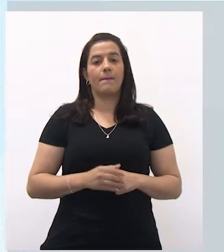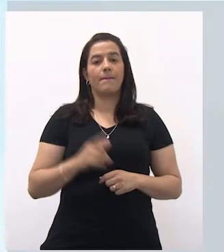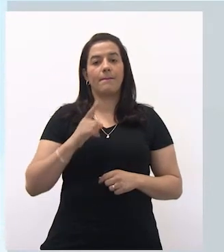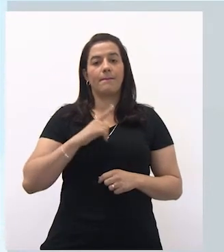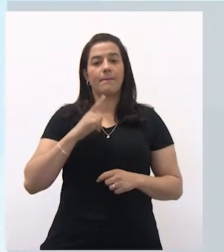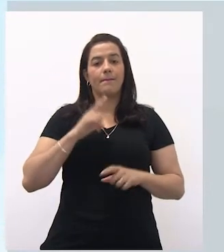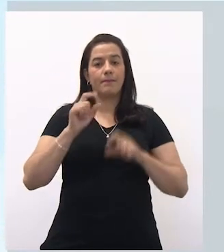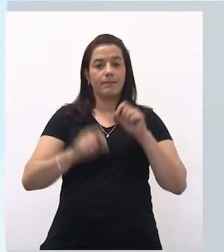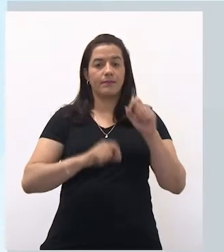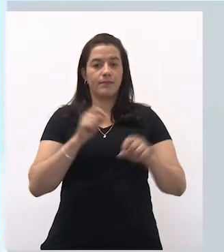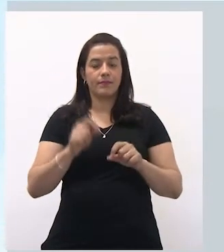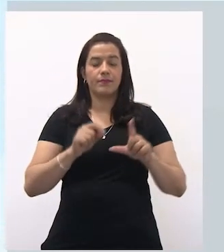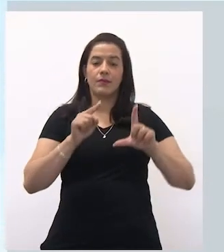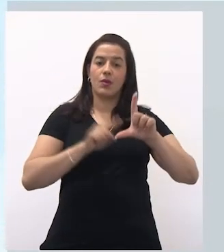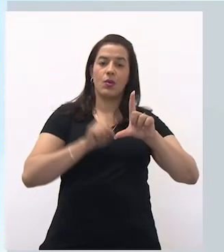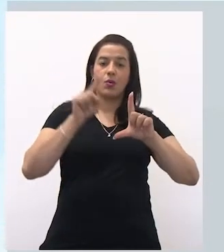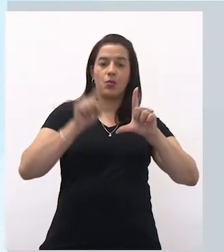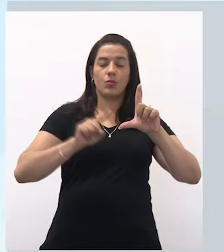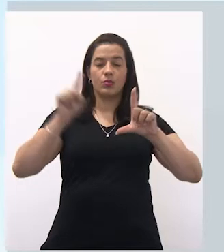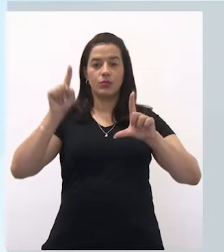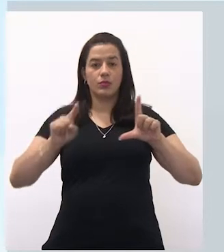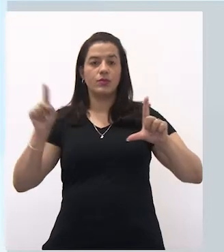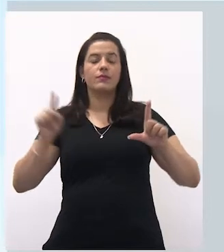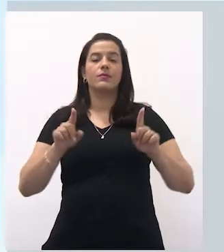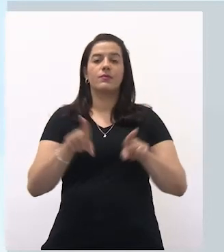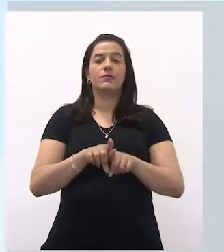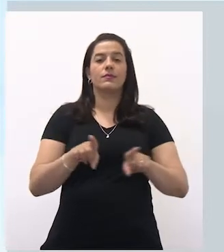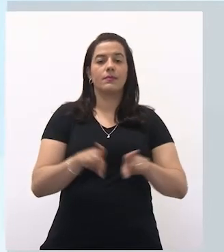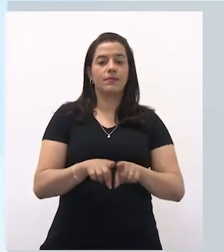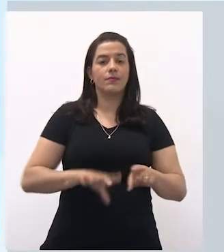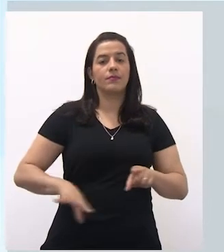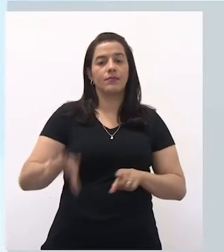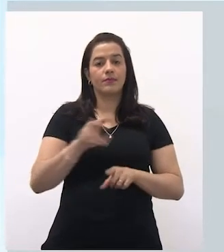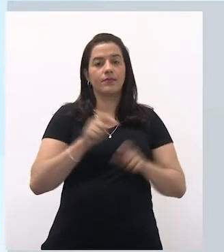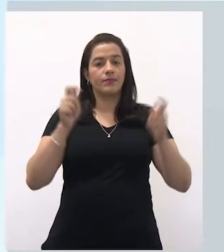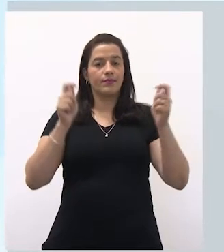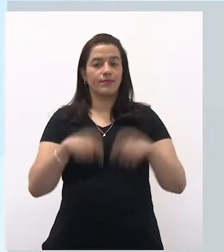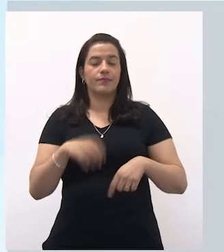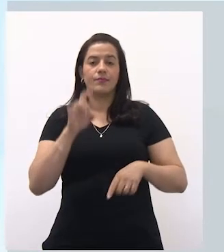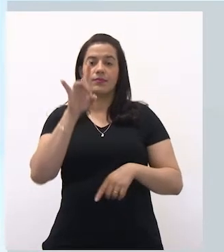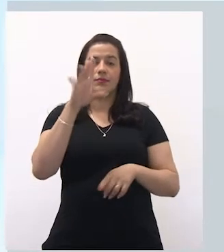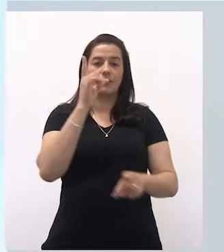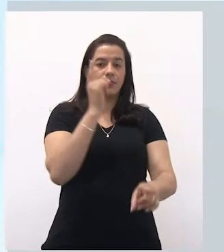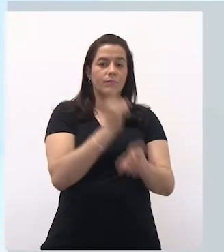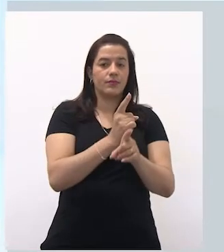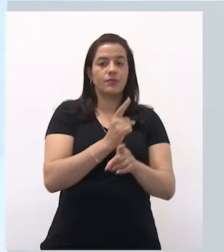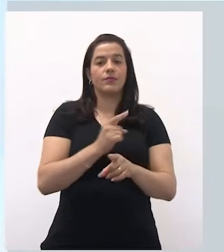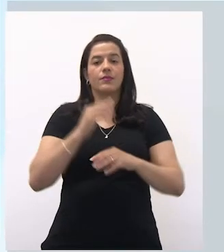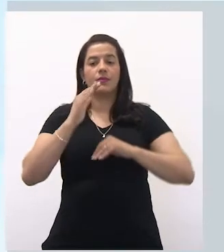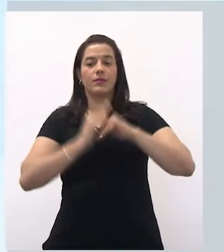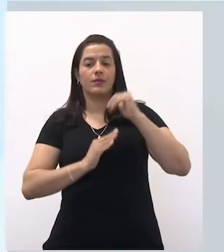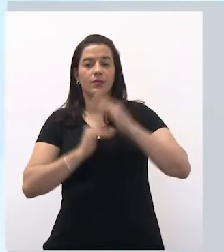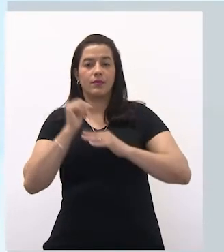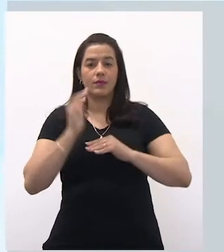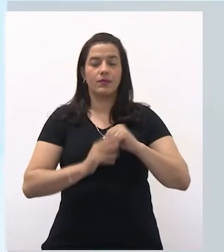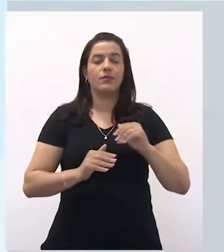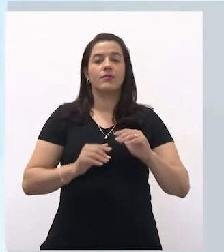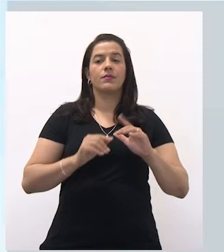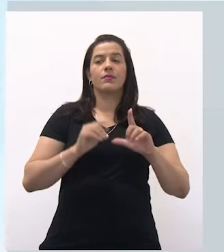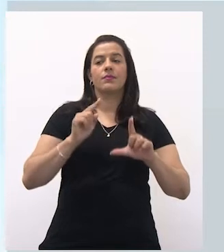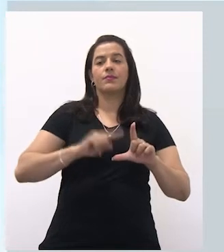que o nível dessa habilidade também, a gente passa do nível de apenas identificar essa habilidade para o nível de